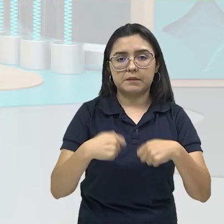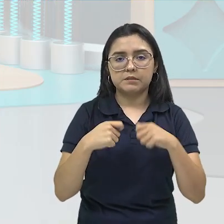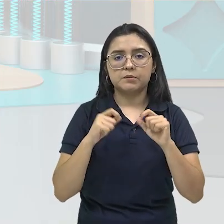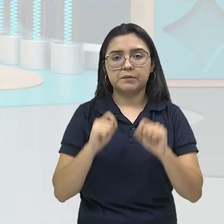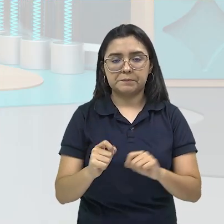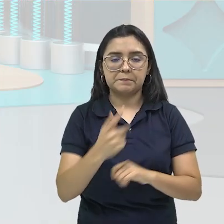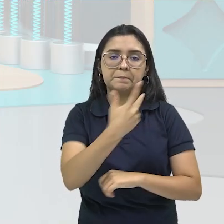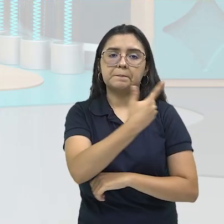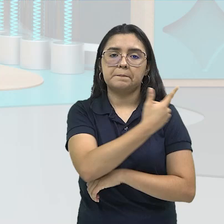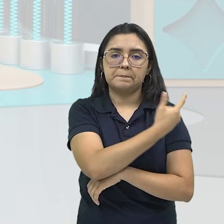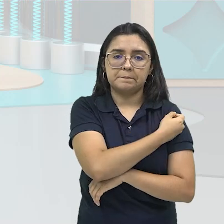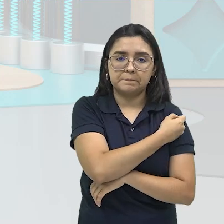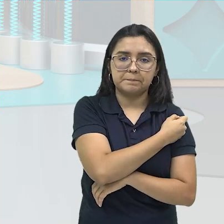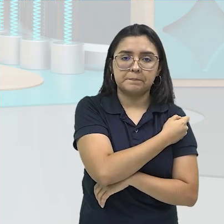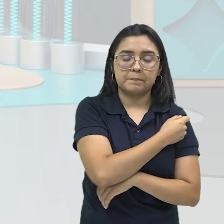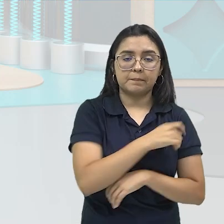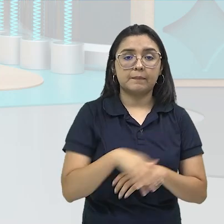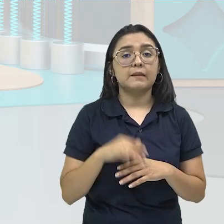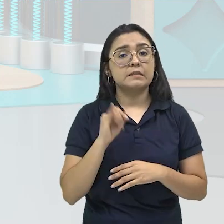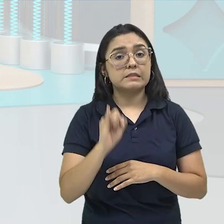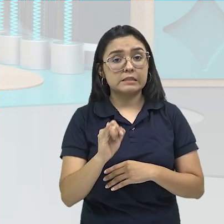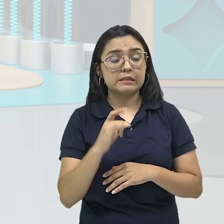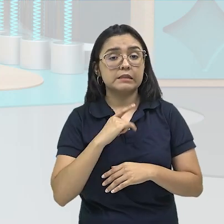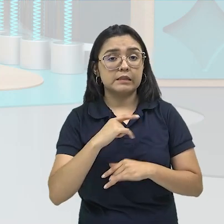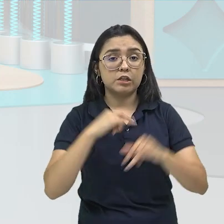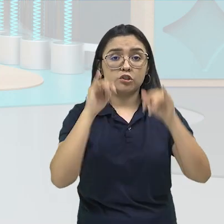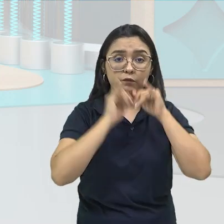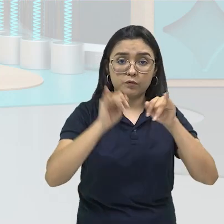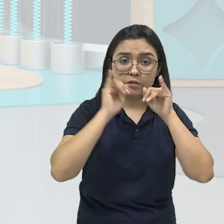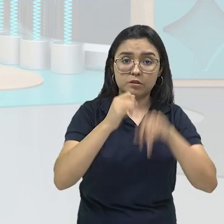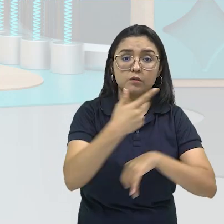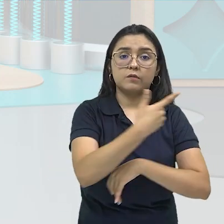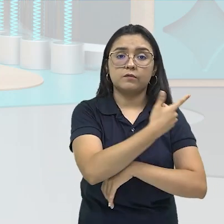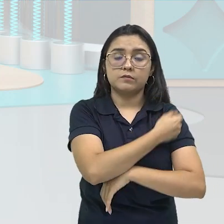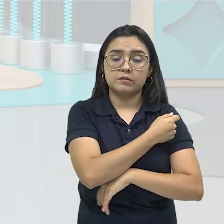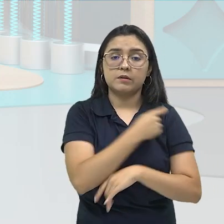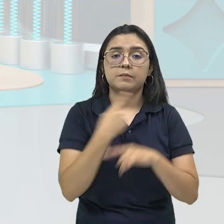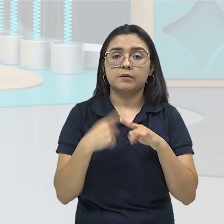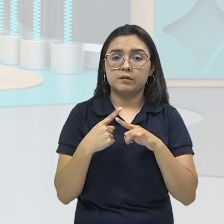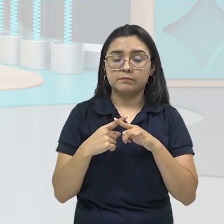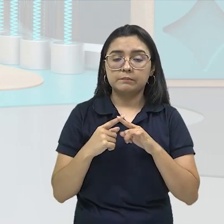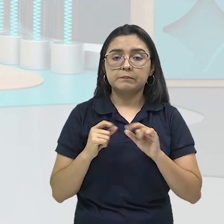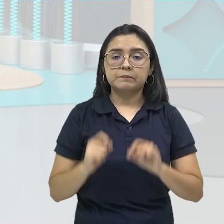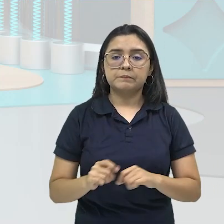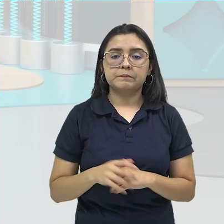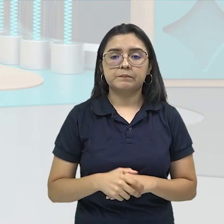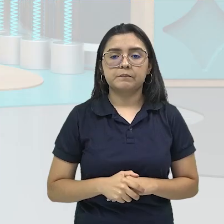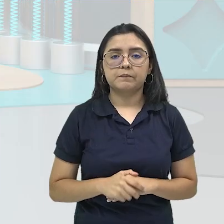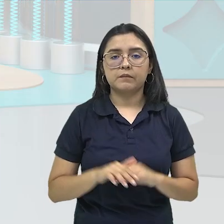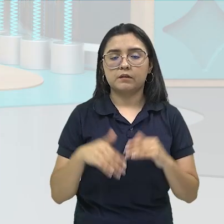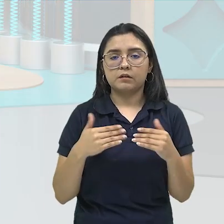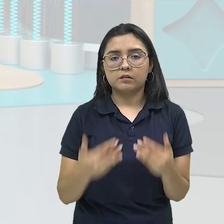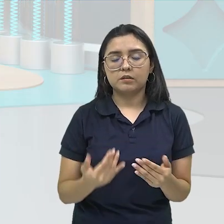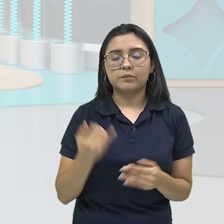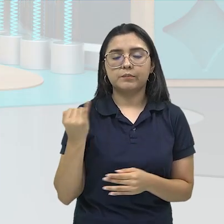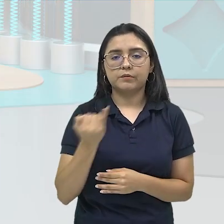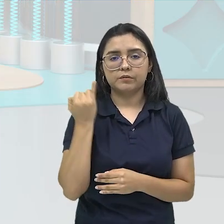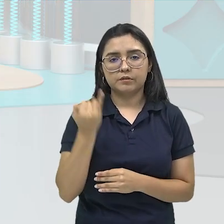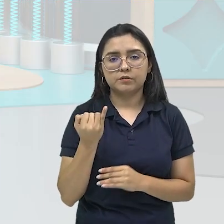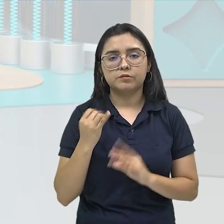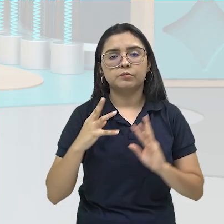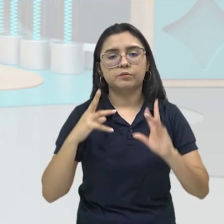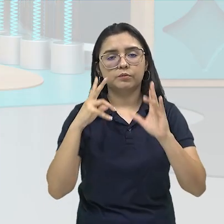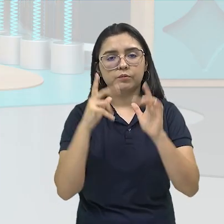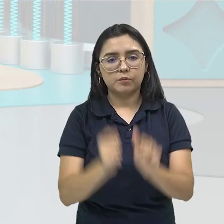importante tomar. Porque se está tendo campanha, significa que está tendo ali um focozinho que não era para ter, né? Então, é importante todos terem